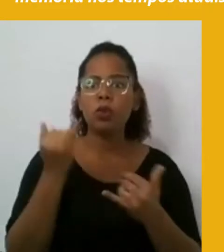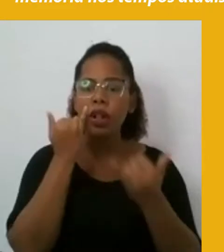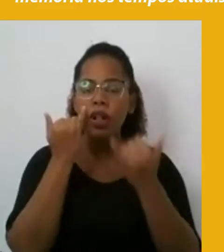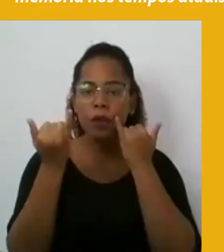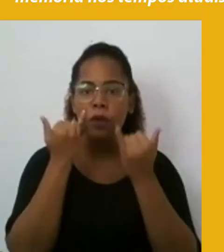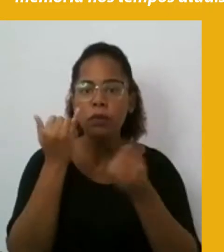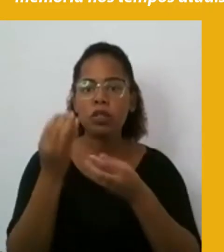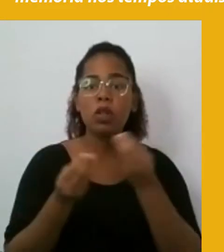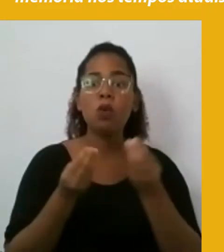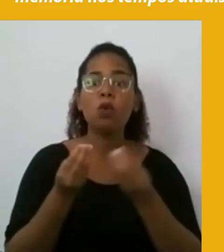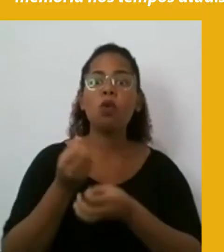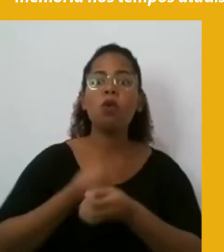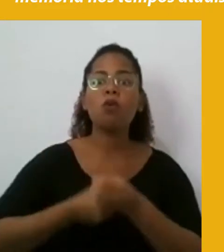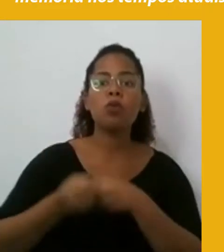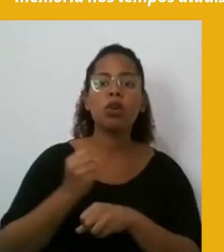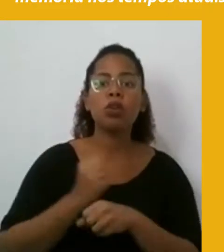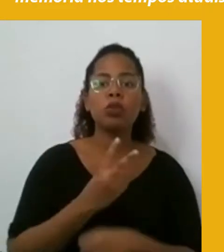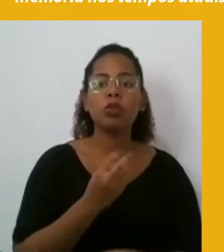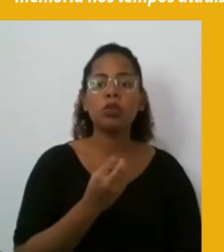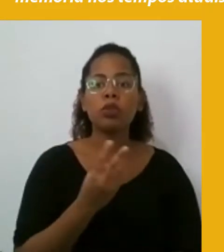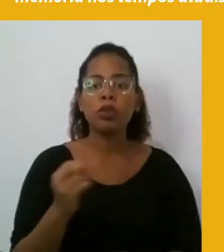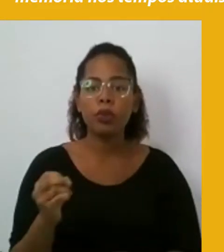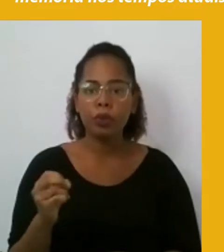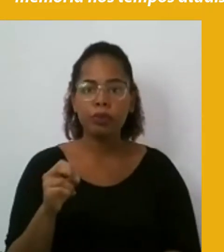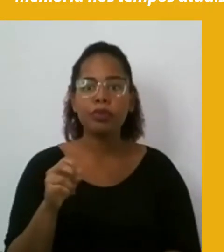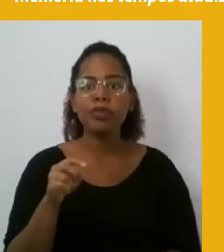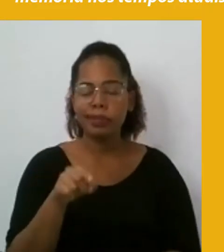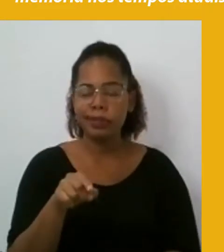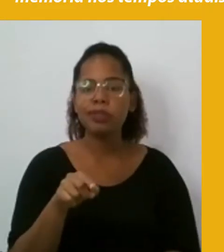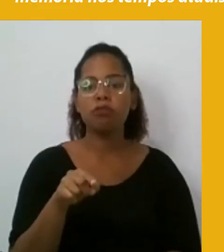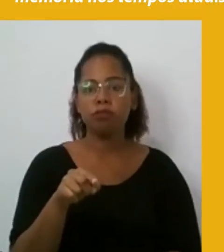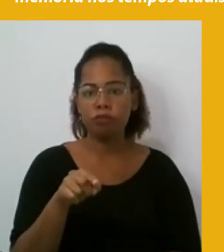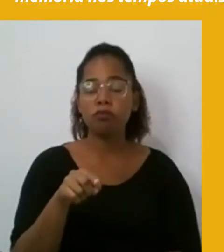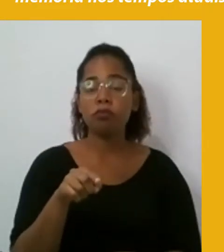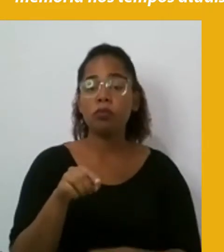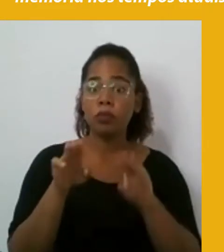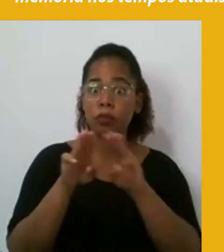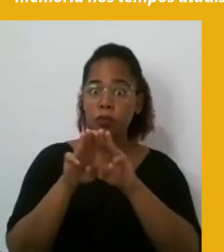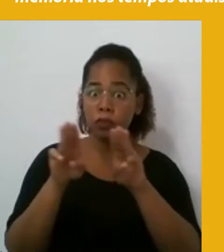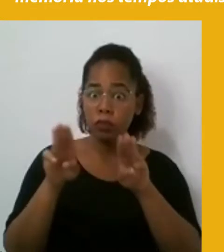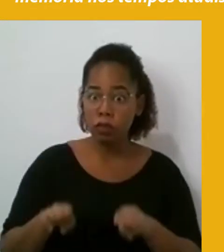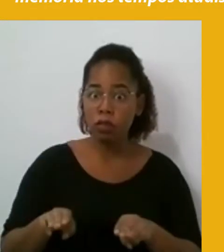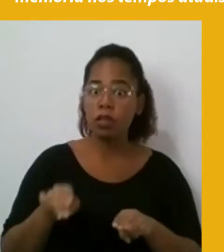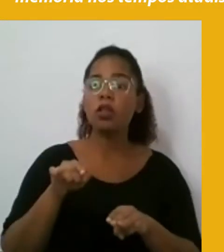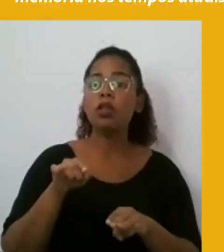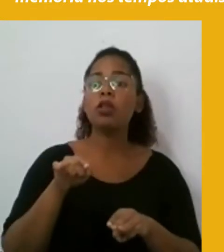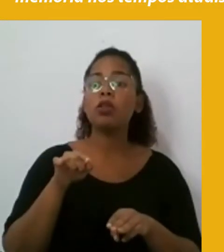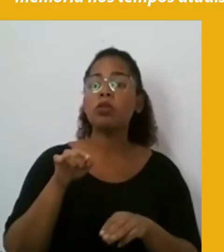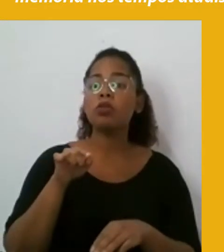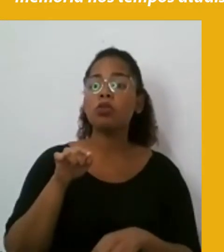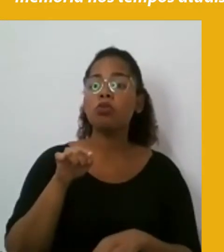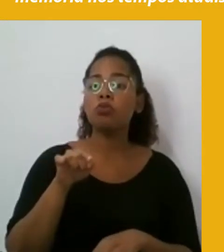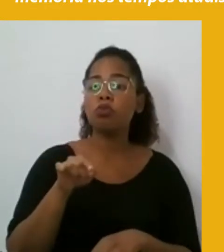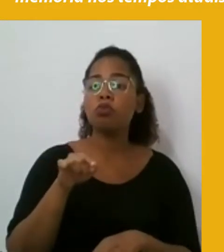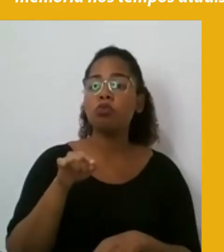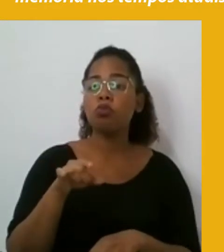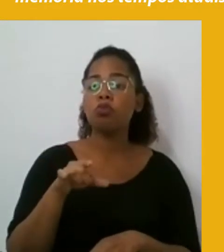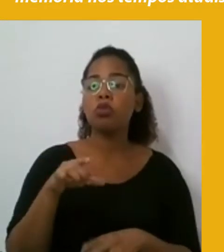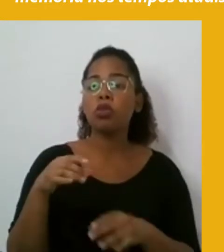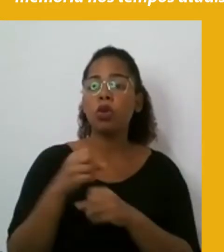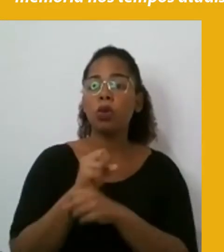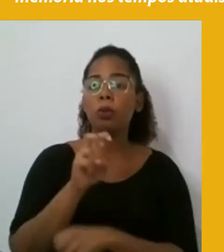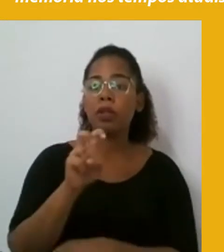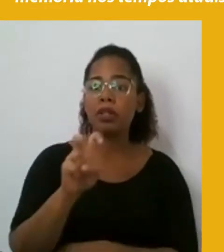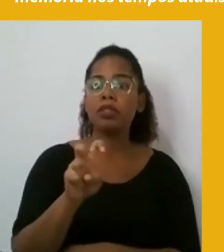mesmos museus, na lista dos 10 maiores captadores do ano da pandemia 2020, estão 5 museus.